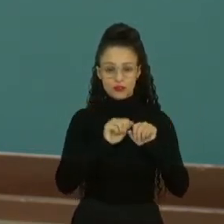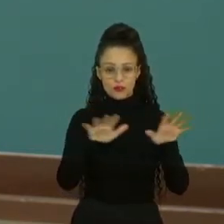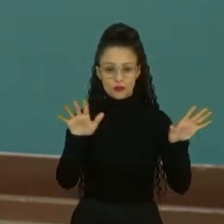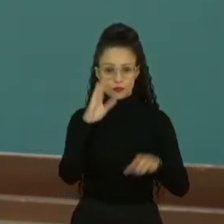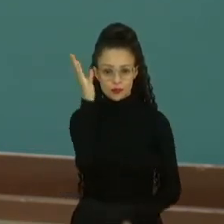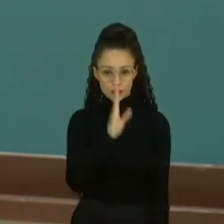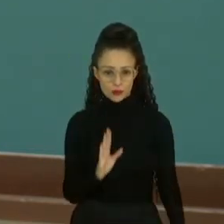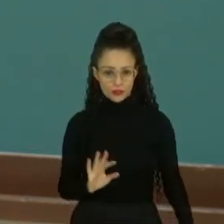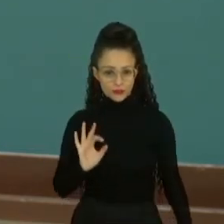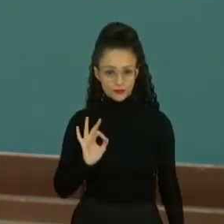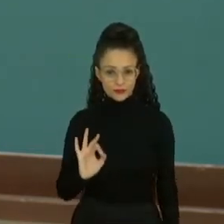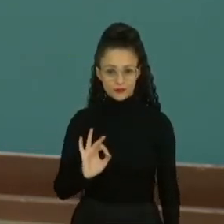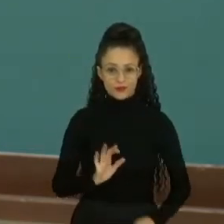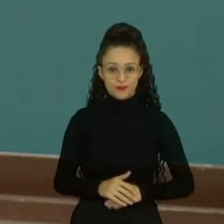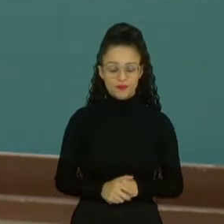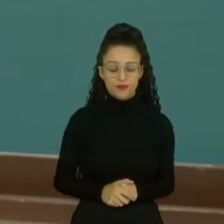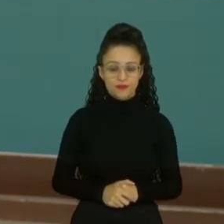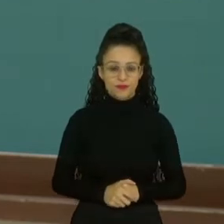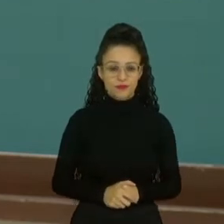inteiro, certo?